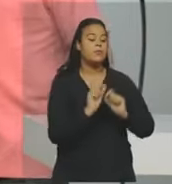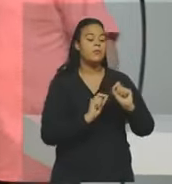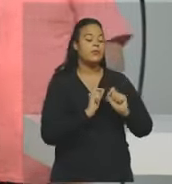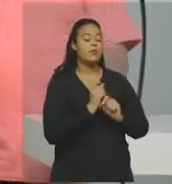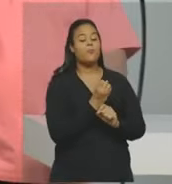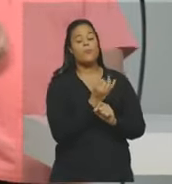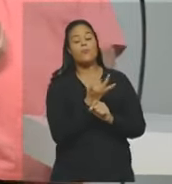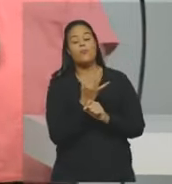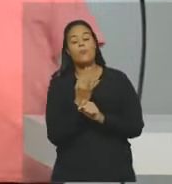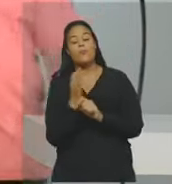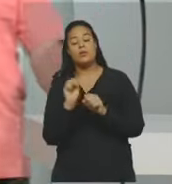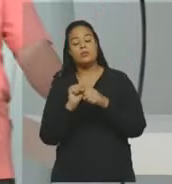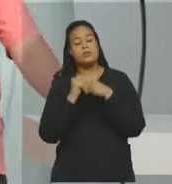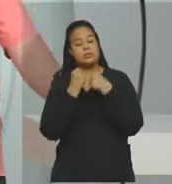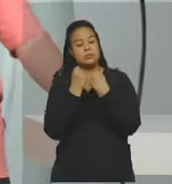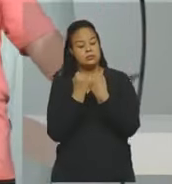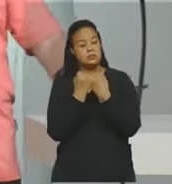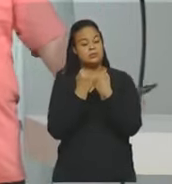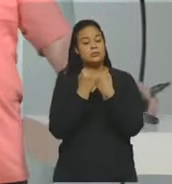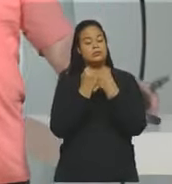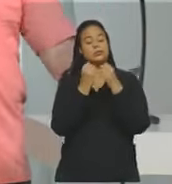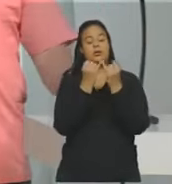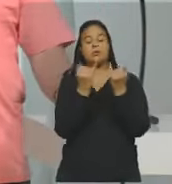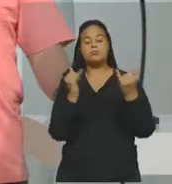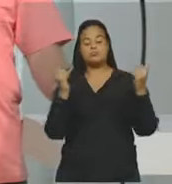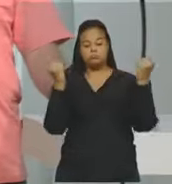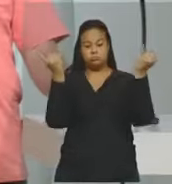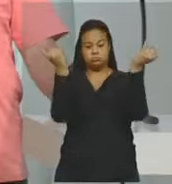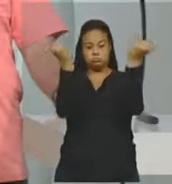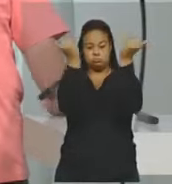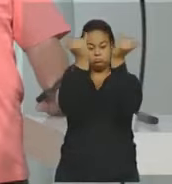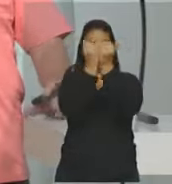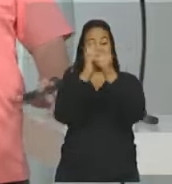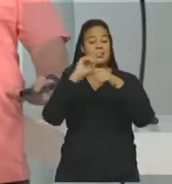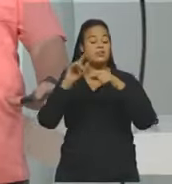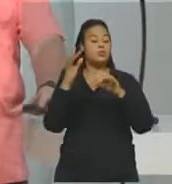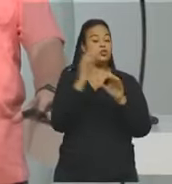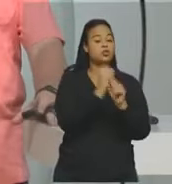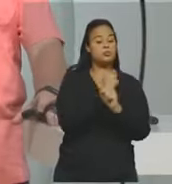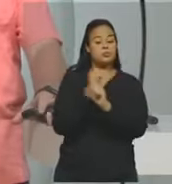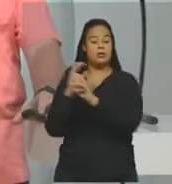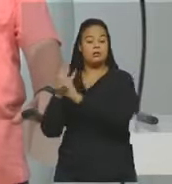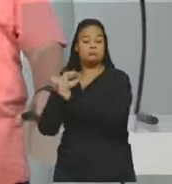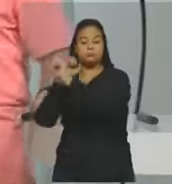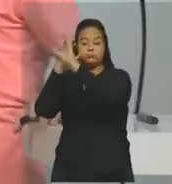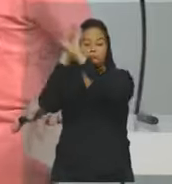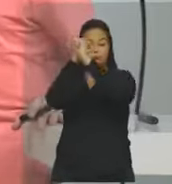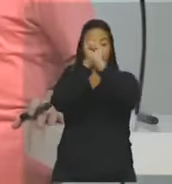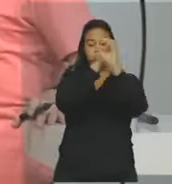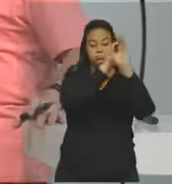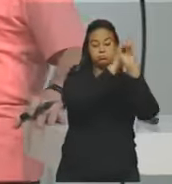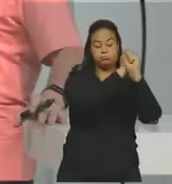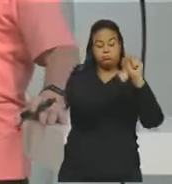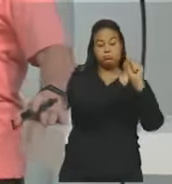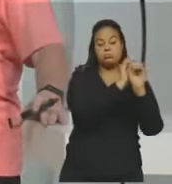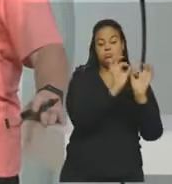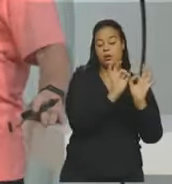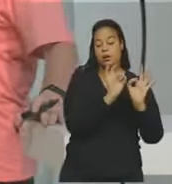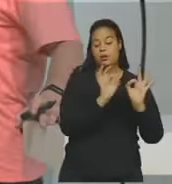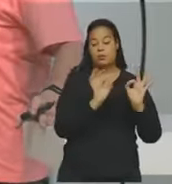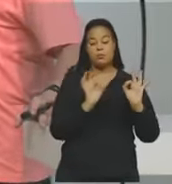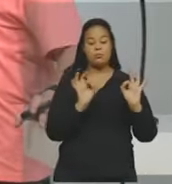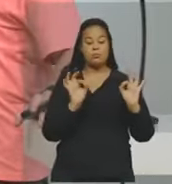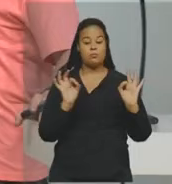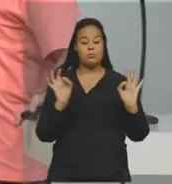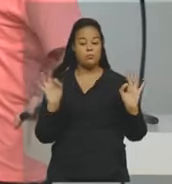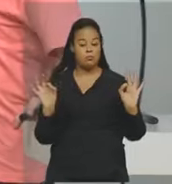quanto é a resistência equivalente do meu circuito, para depois calcular qual é o valor da corrente que vai sair da minha fonte e qual é o